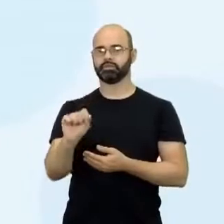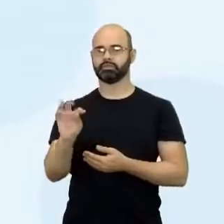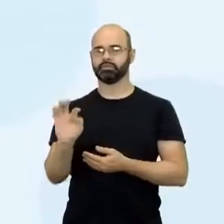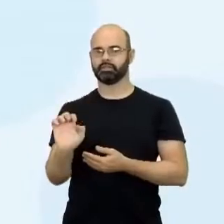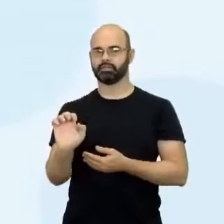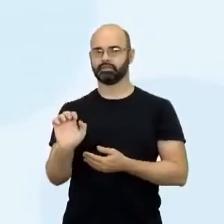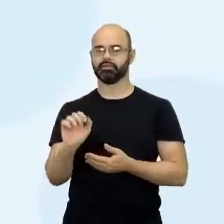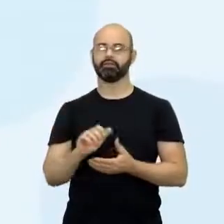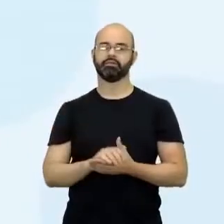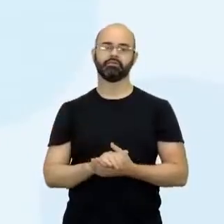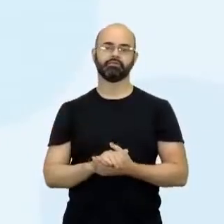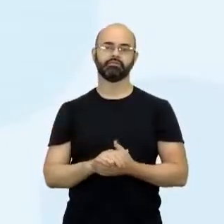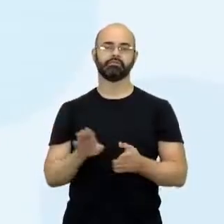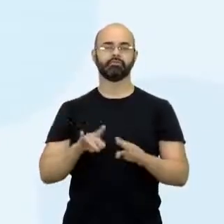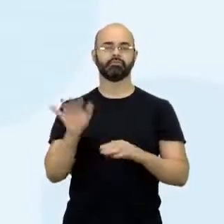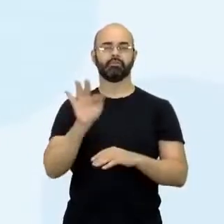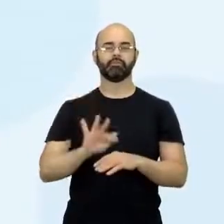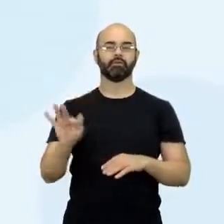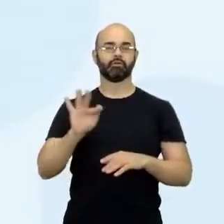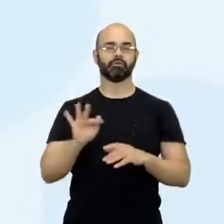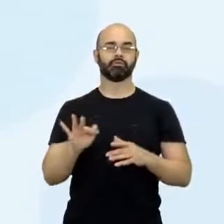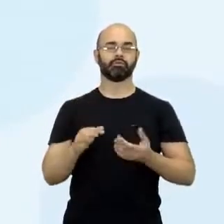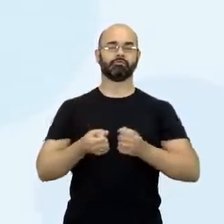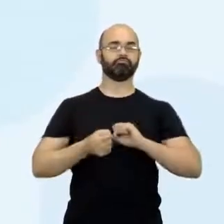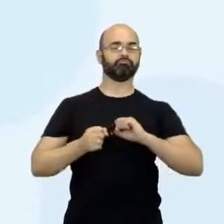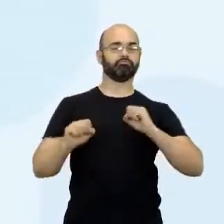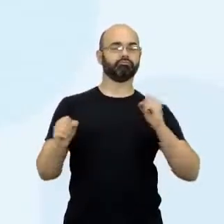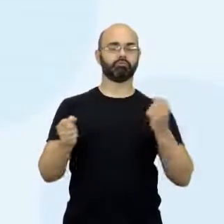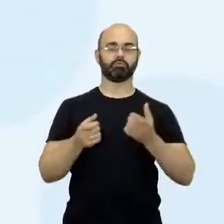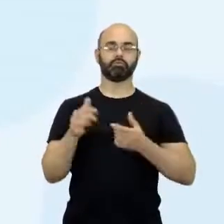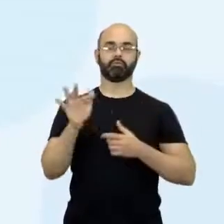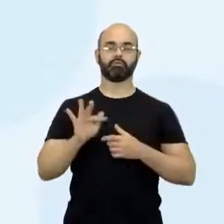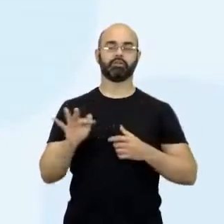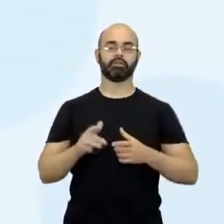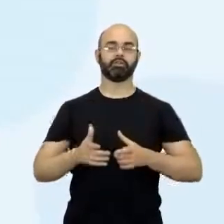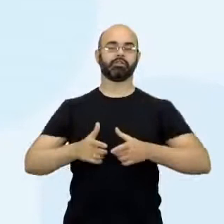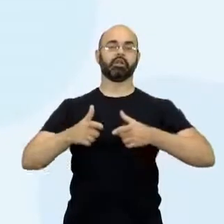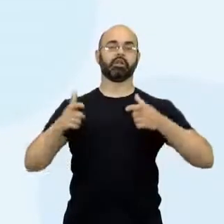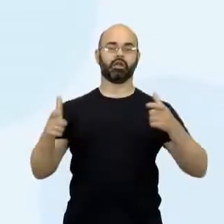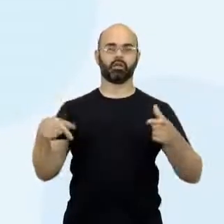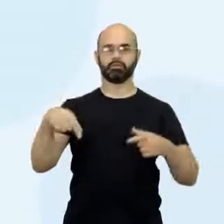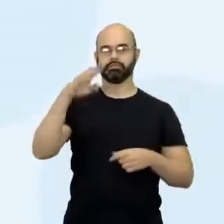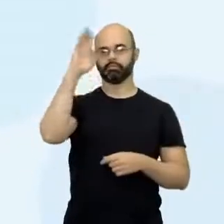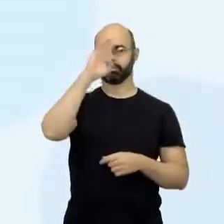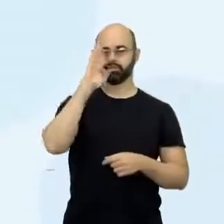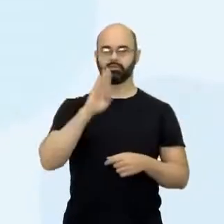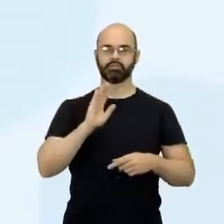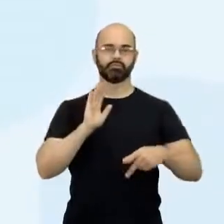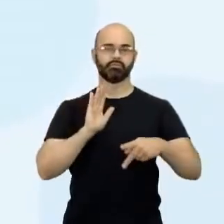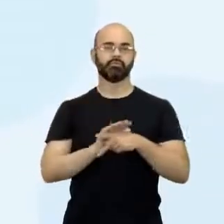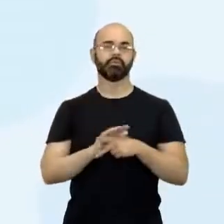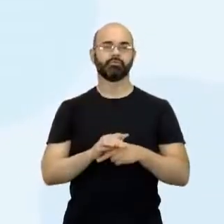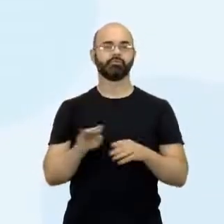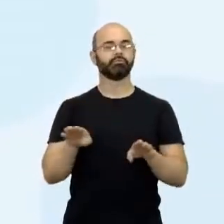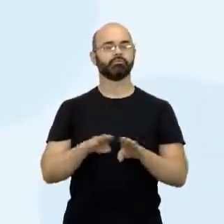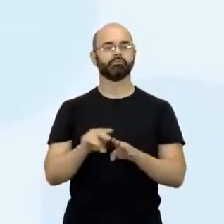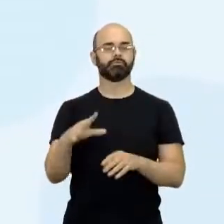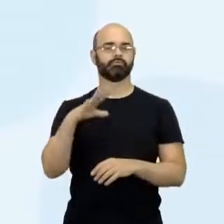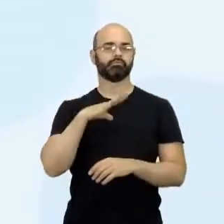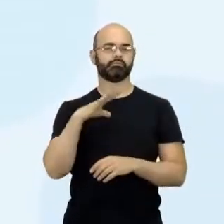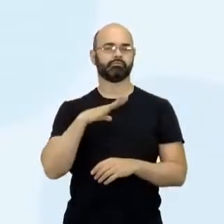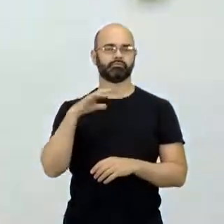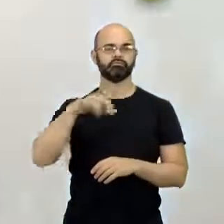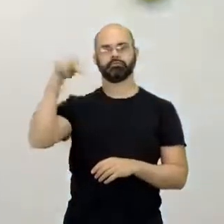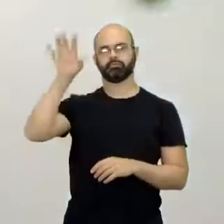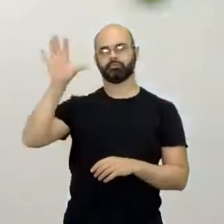comércios, tem as grandes universidades do país, tem os tecnopolos, ou seja, e é extremamente urbanizada, como também a do Nordeste,